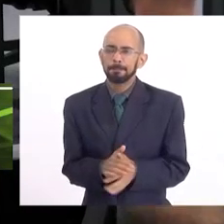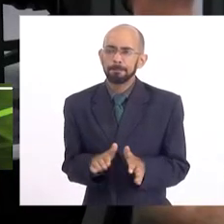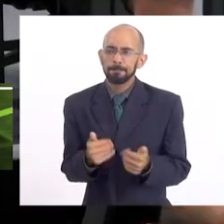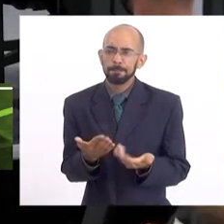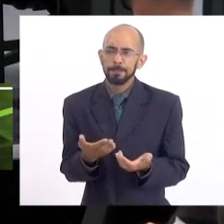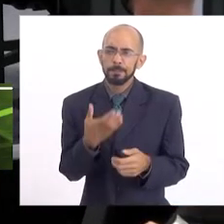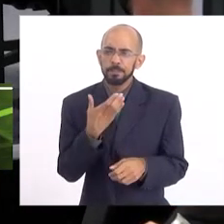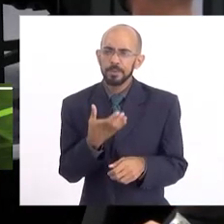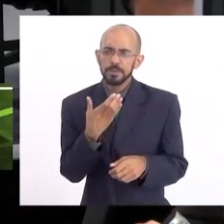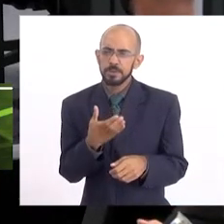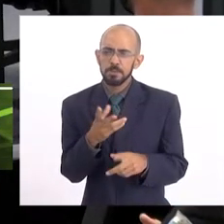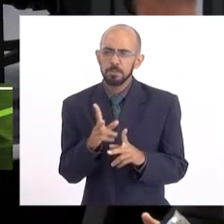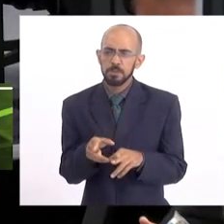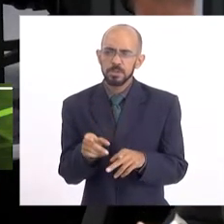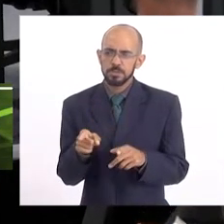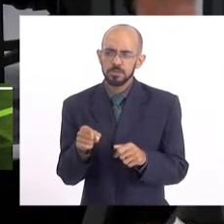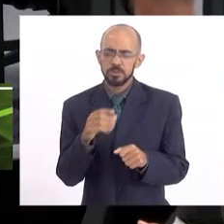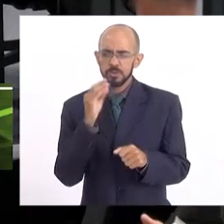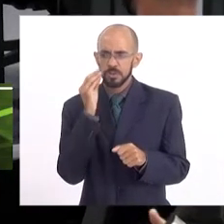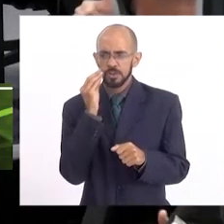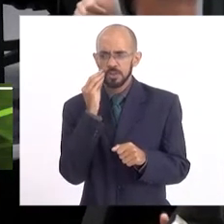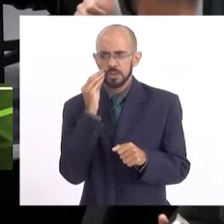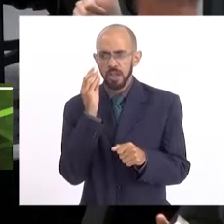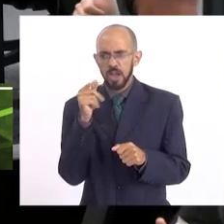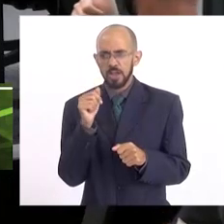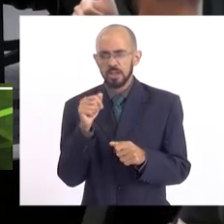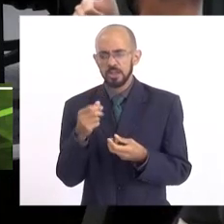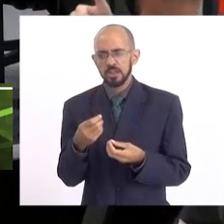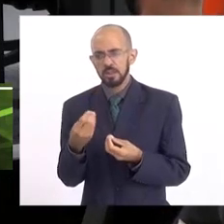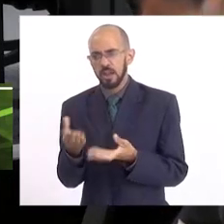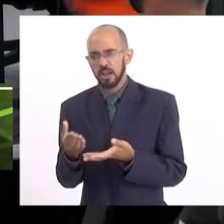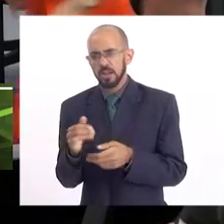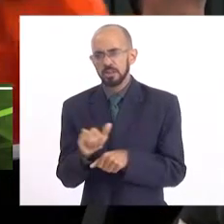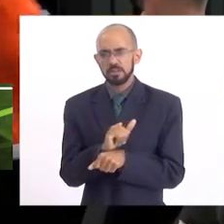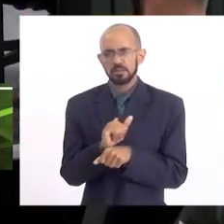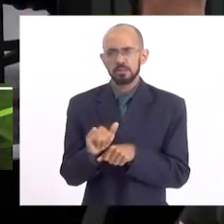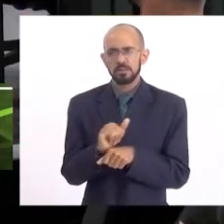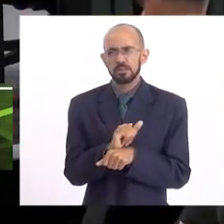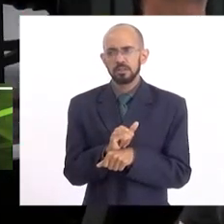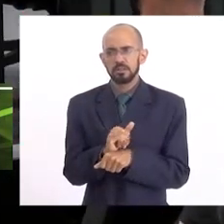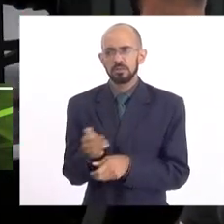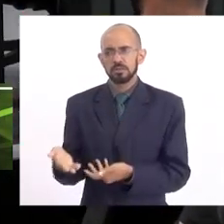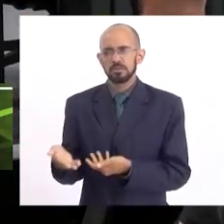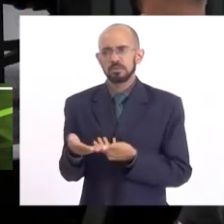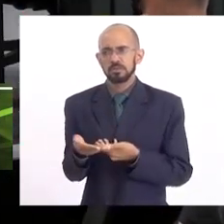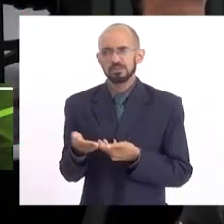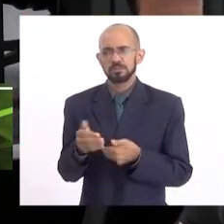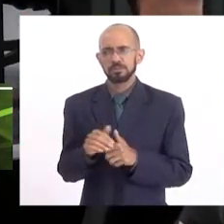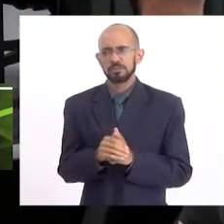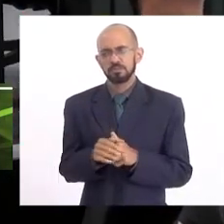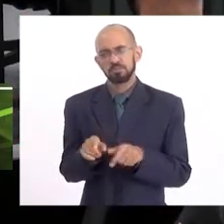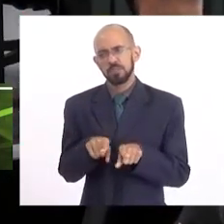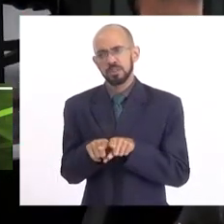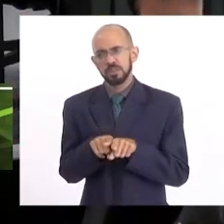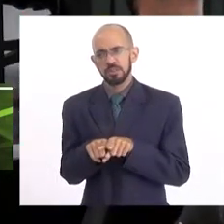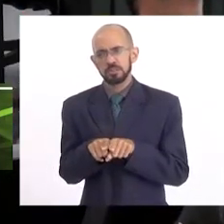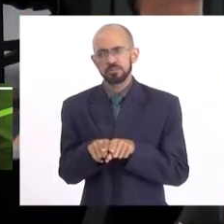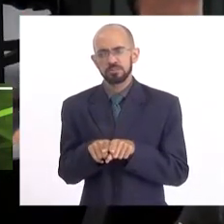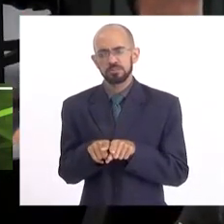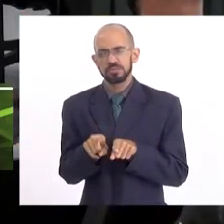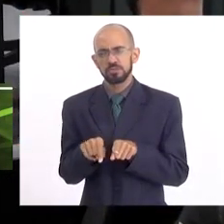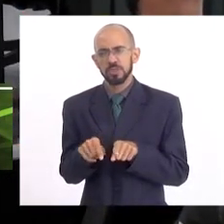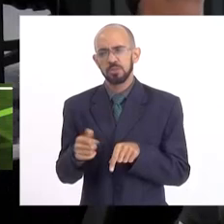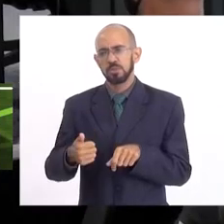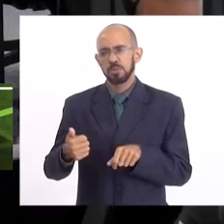dezembro ainda, a gente já consegue dar elementos que vai ajudar no chamamento, para a gente agir aqui em parceria. Esse é um